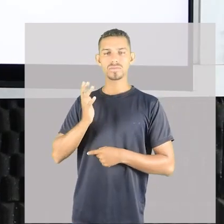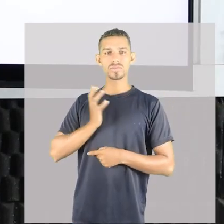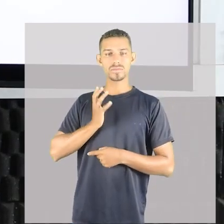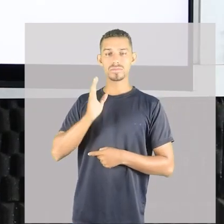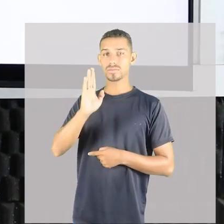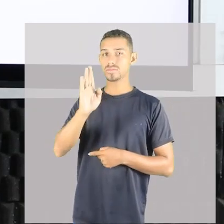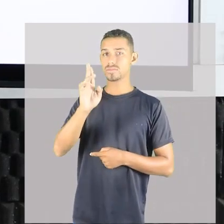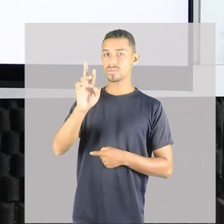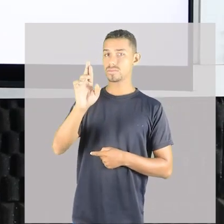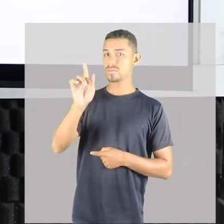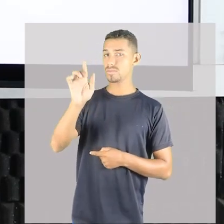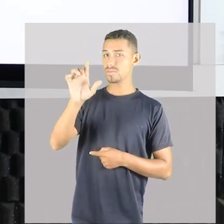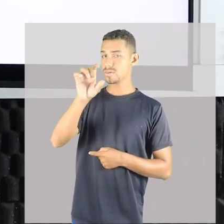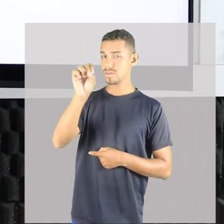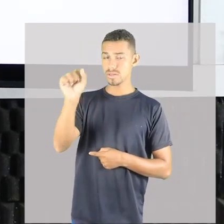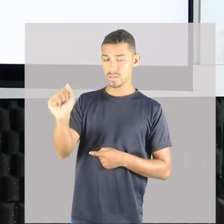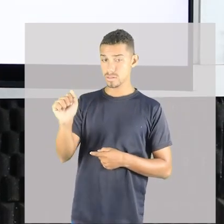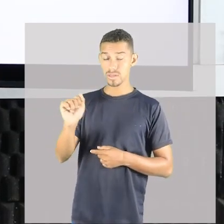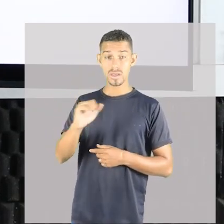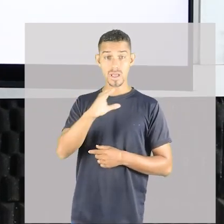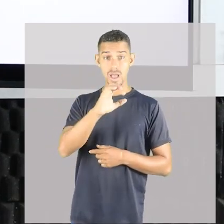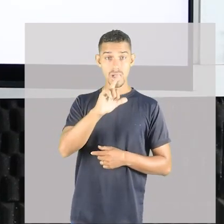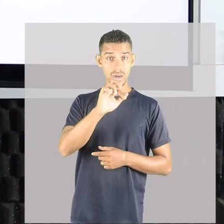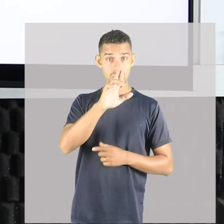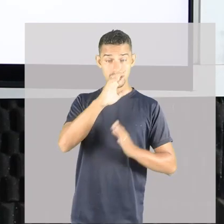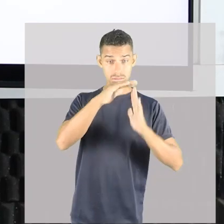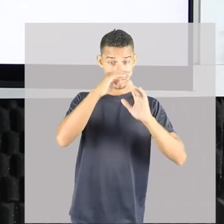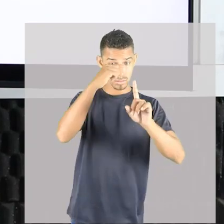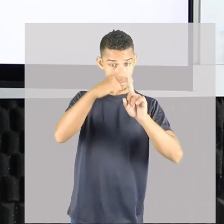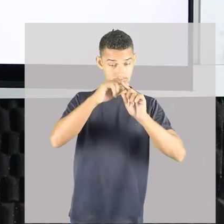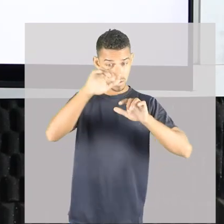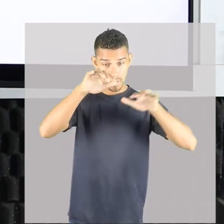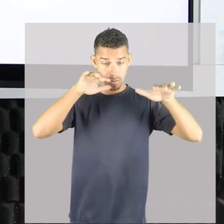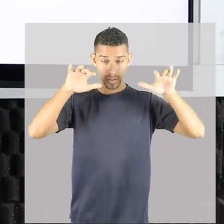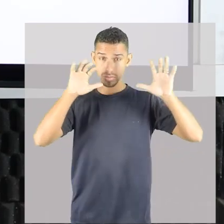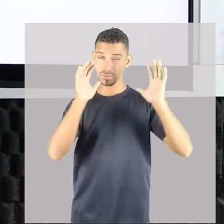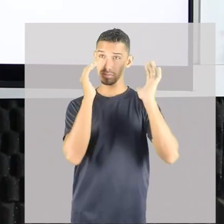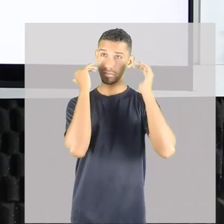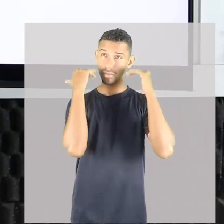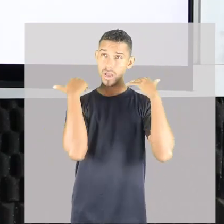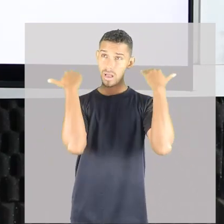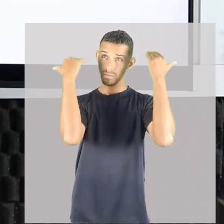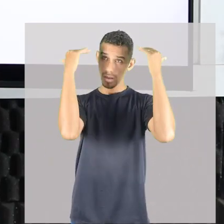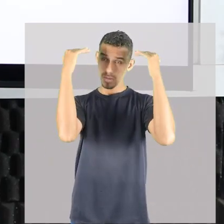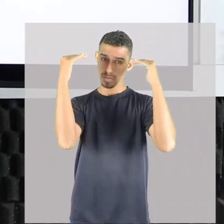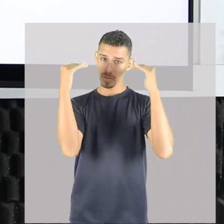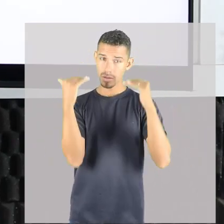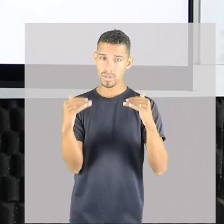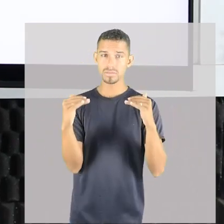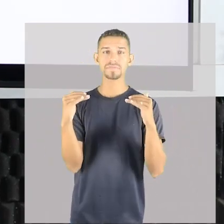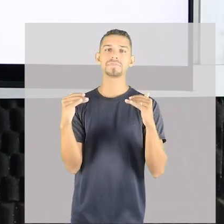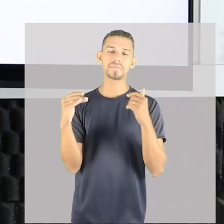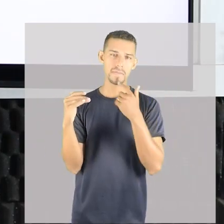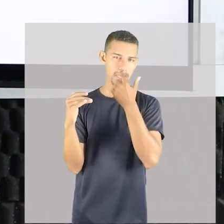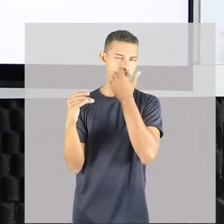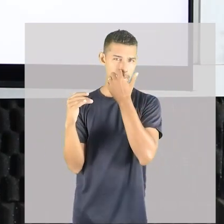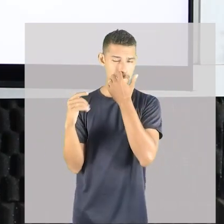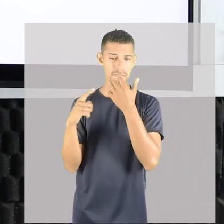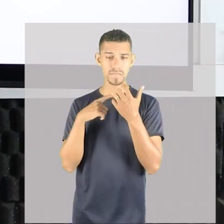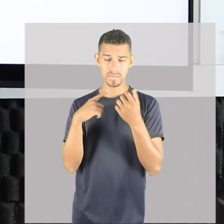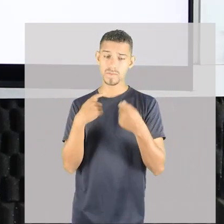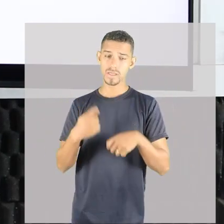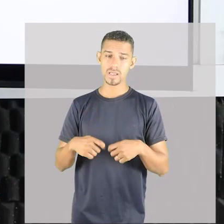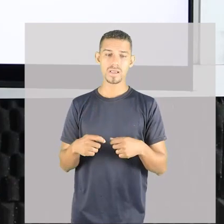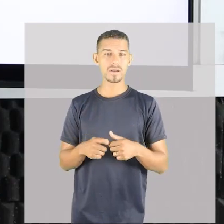que tinha bastante elemento para explodir um processo revolucionário. Porque você